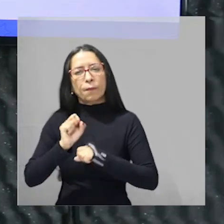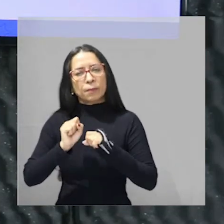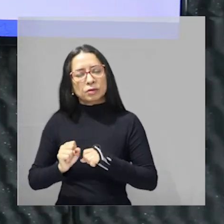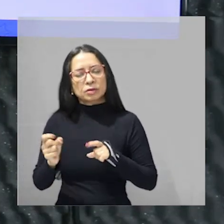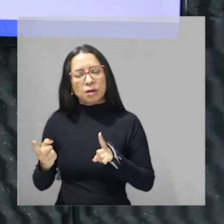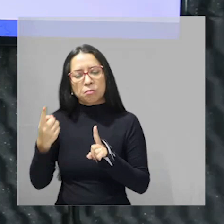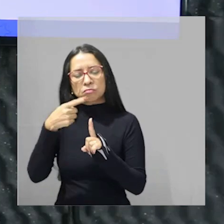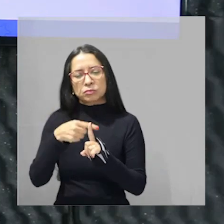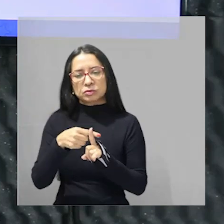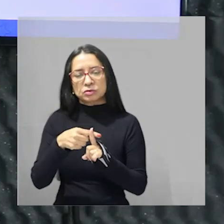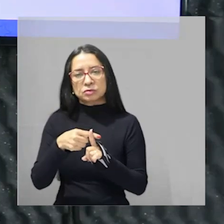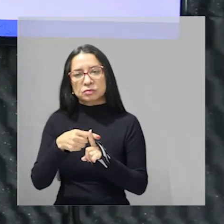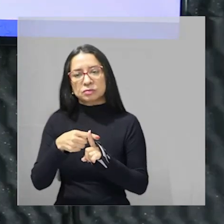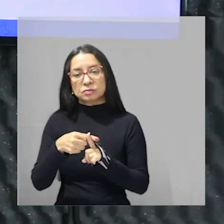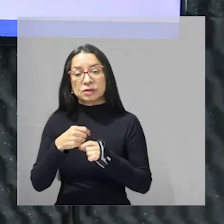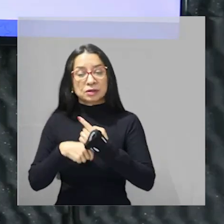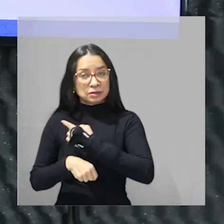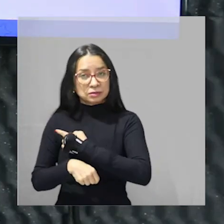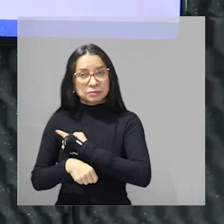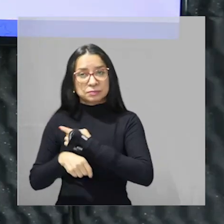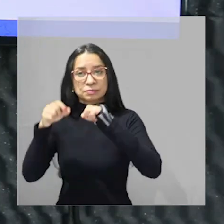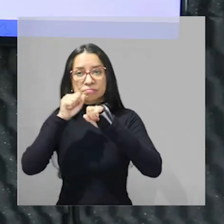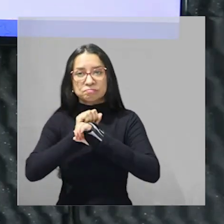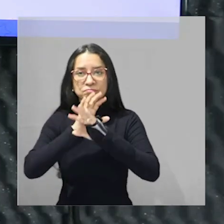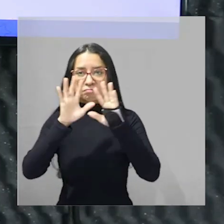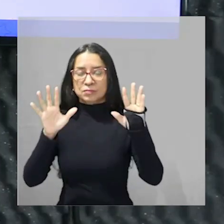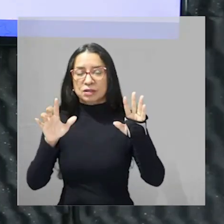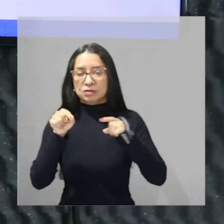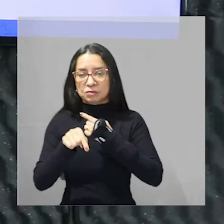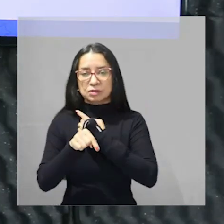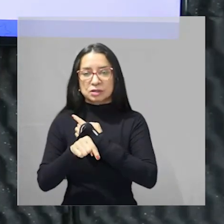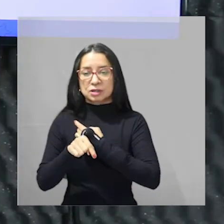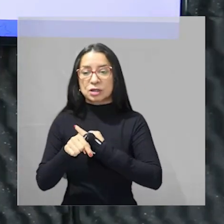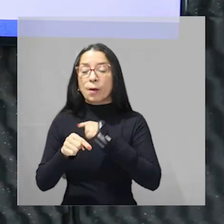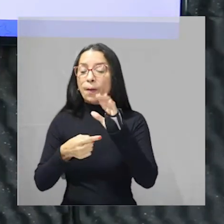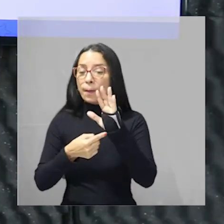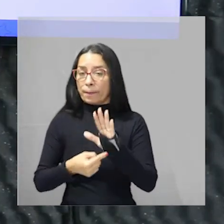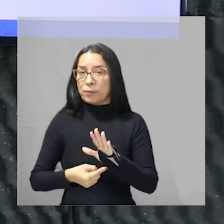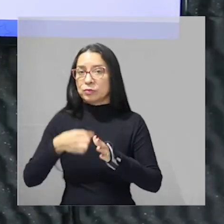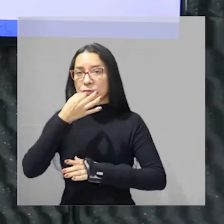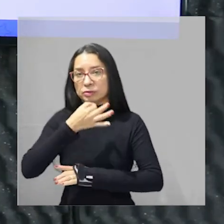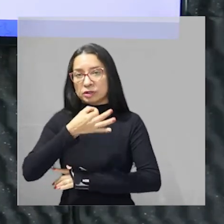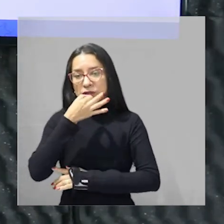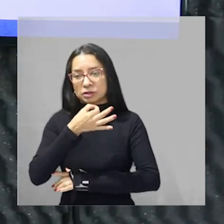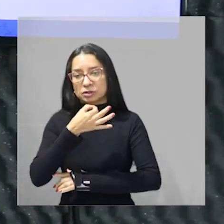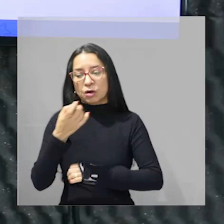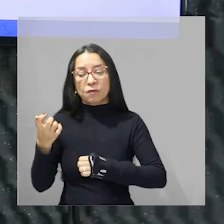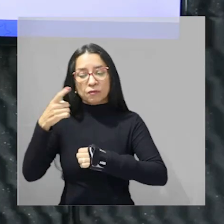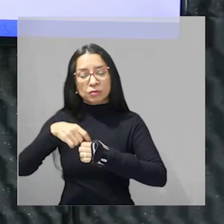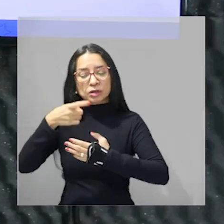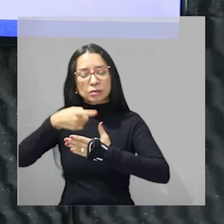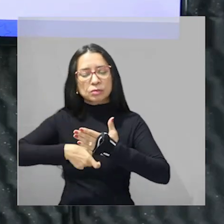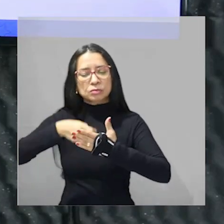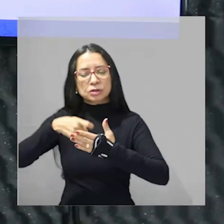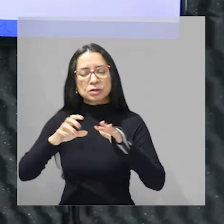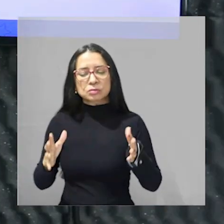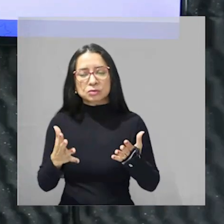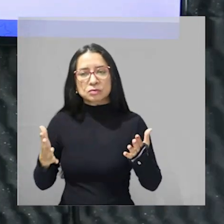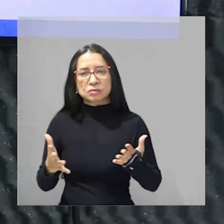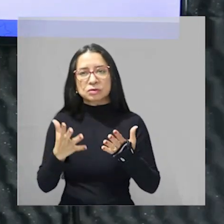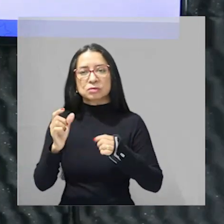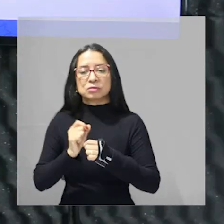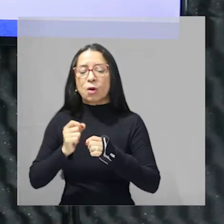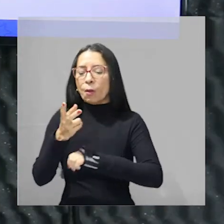positivo. Nesse caso, ele é muito claro. O texto evidencia uma crítica. Então, quando tu voltar para o texto motivador, tu não vai estar procurando ali, por